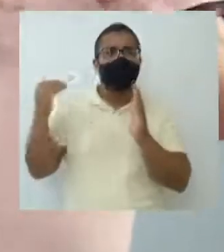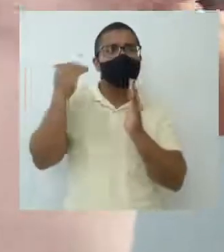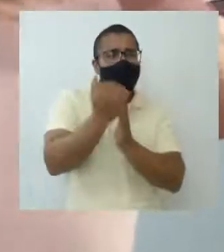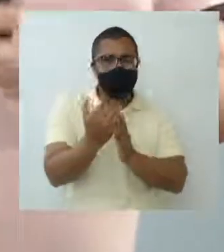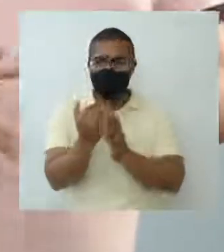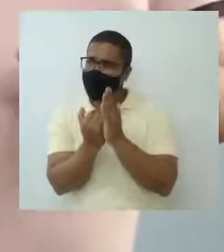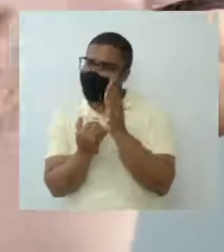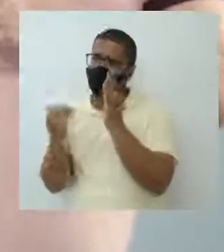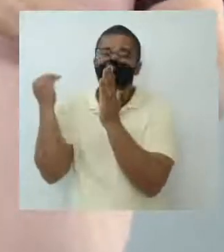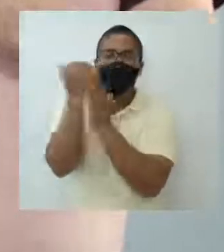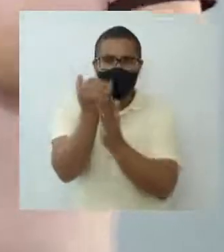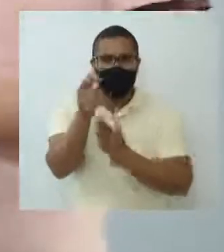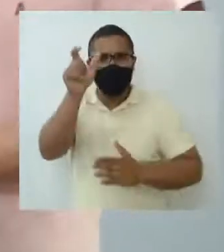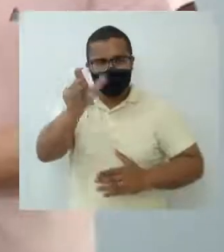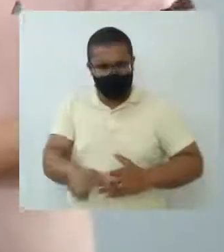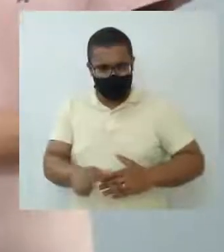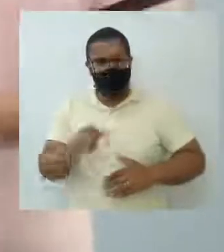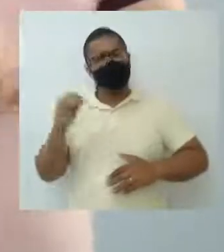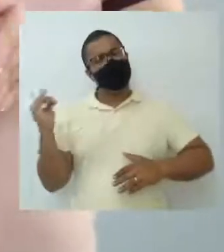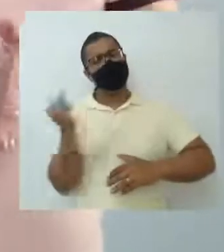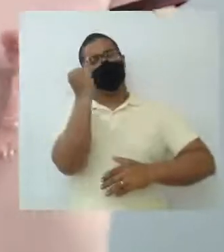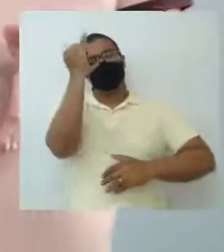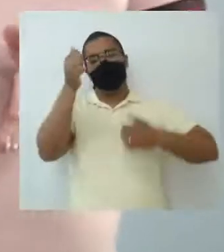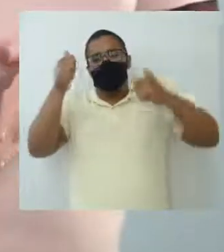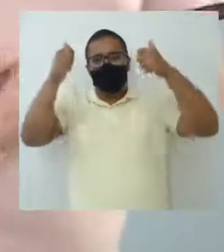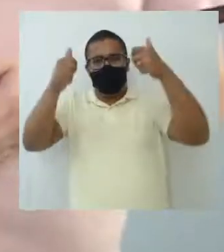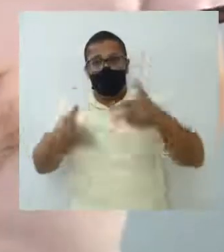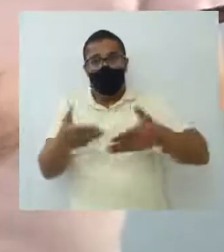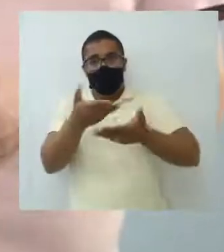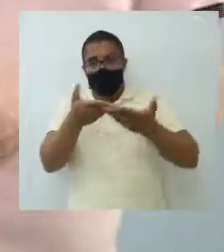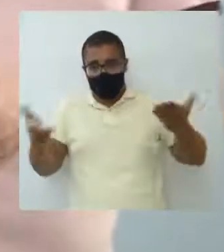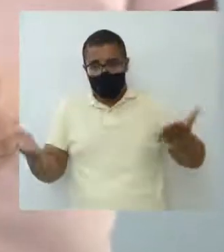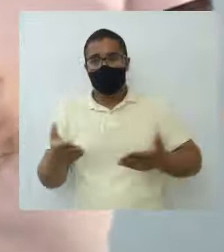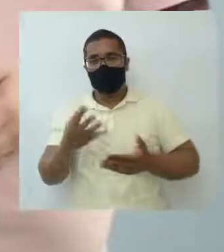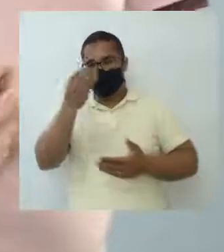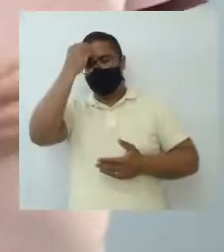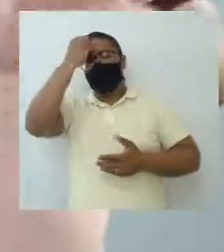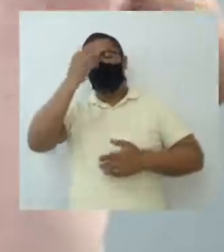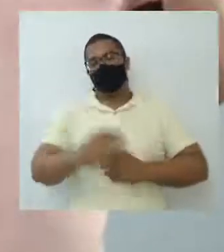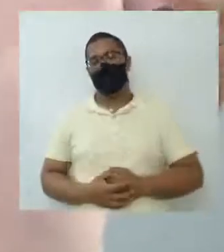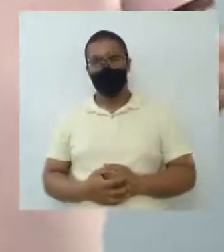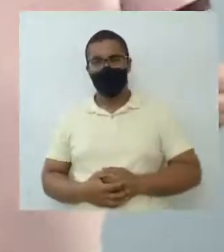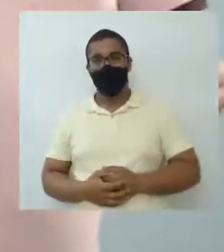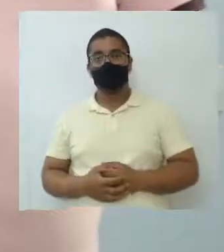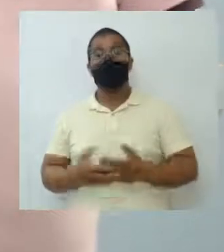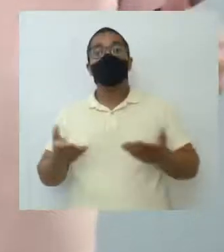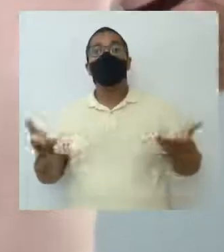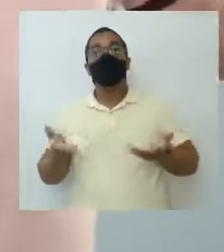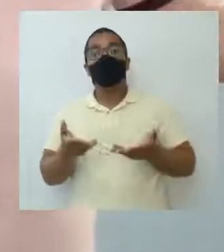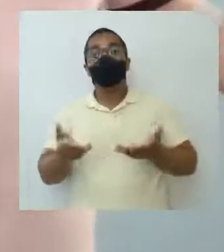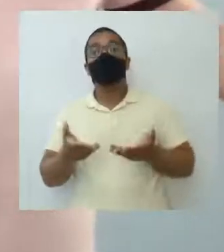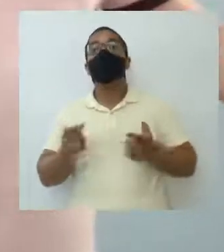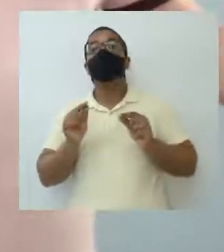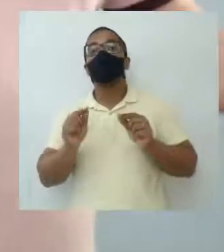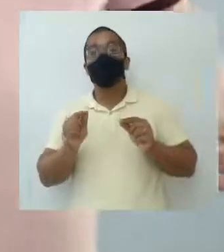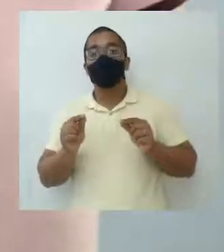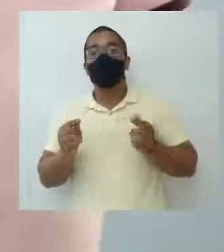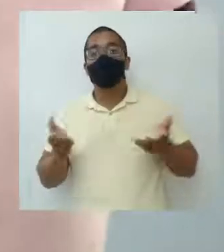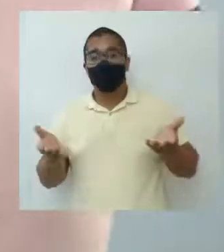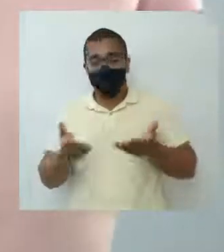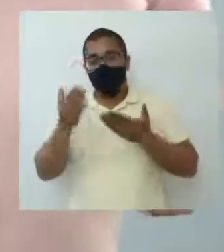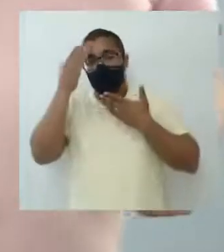essas palavras importantes que ficam para a aula de hoje. Então, vamos lá aqui. Então, nesse